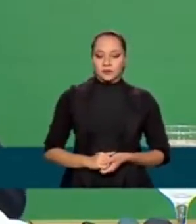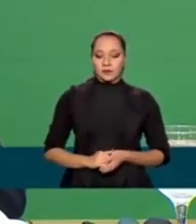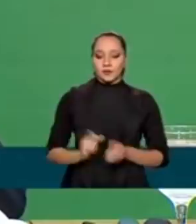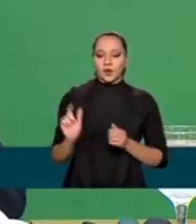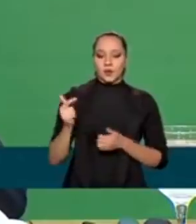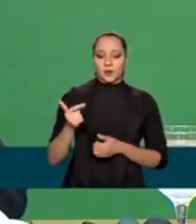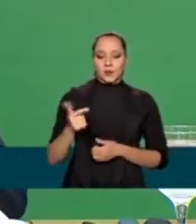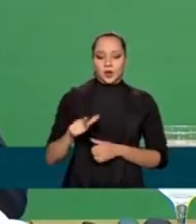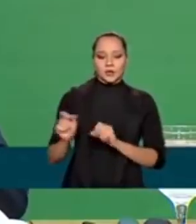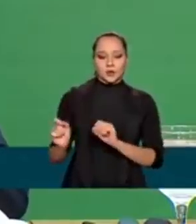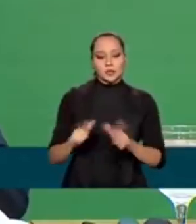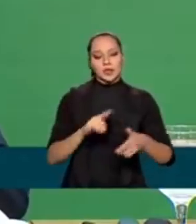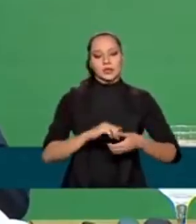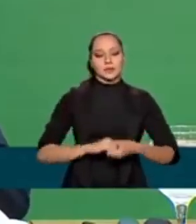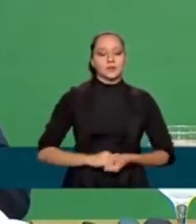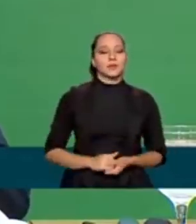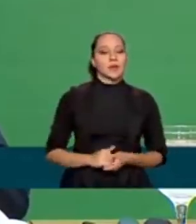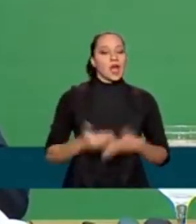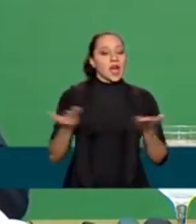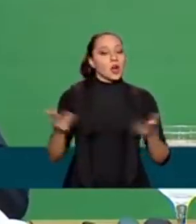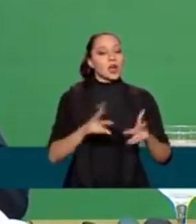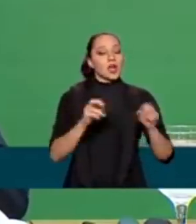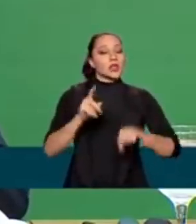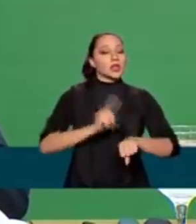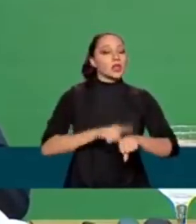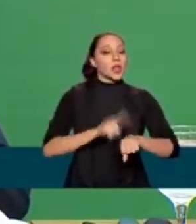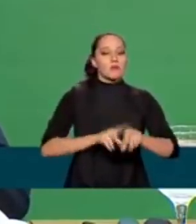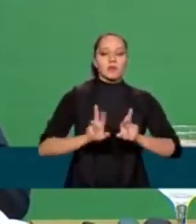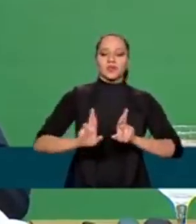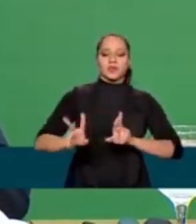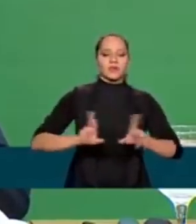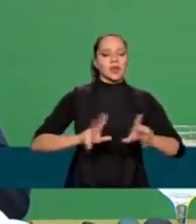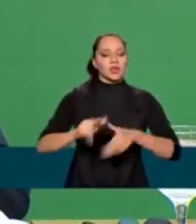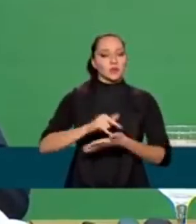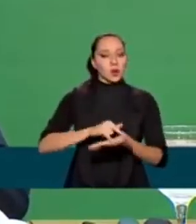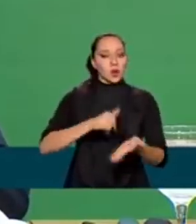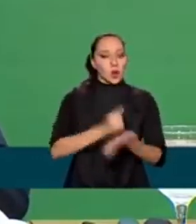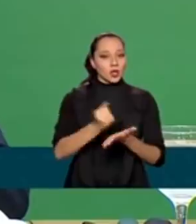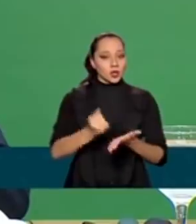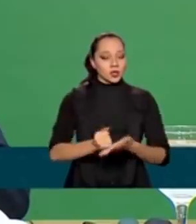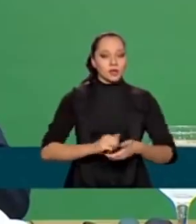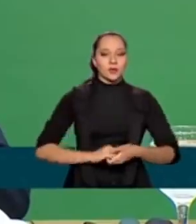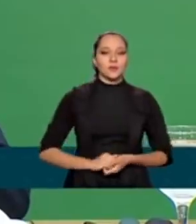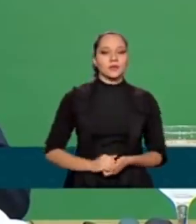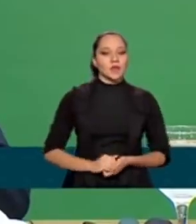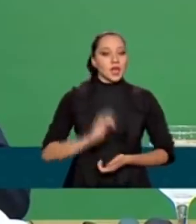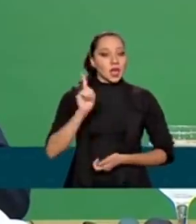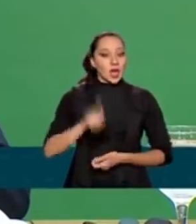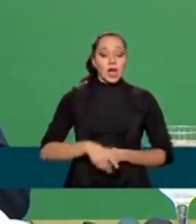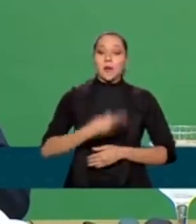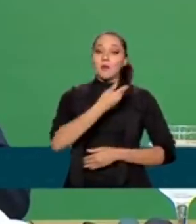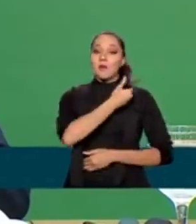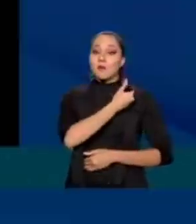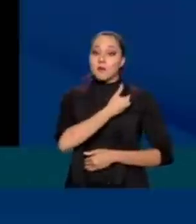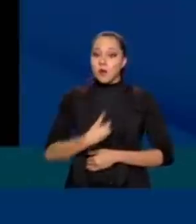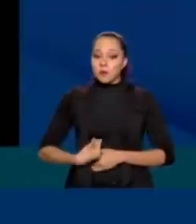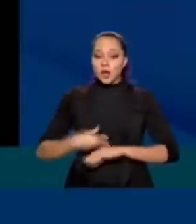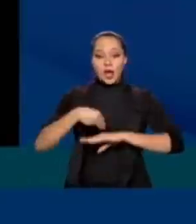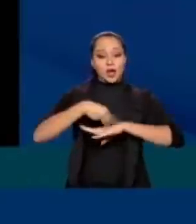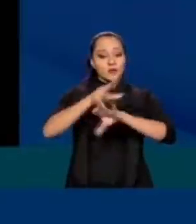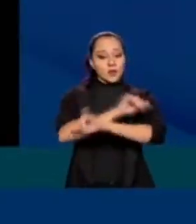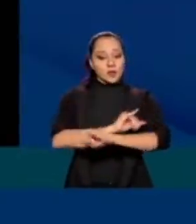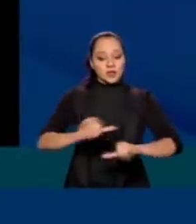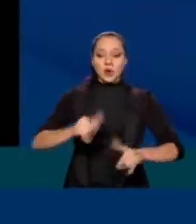Próximo, por favor. Com relação a prazos diferenciados para a contratação, é pública a informação